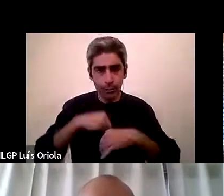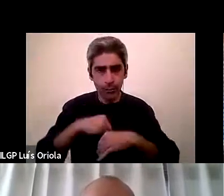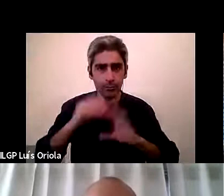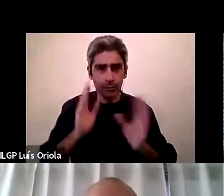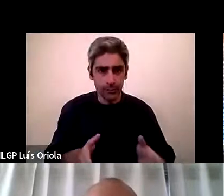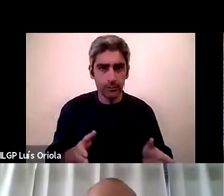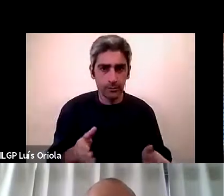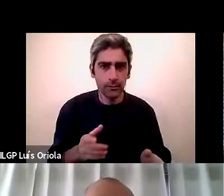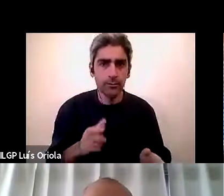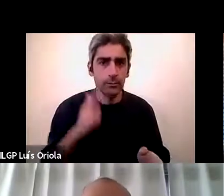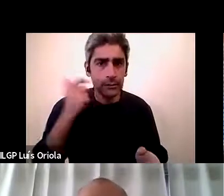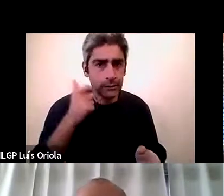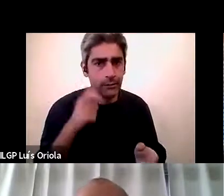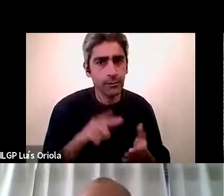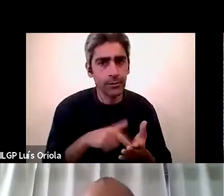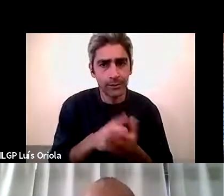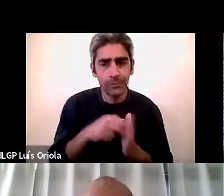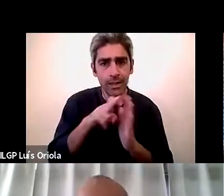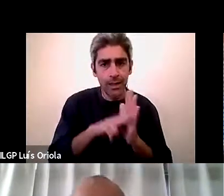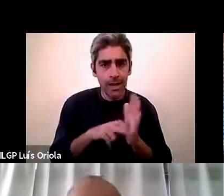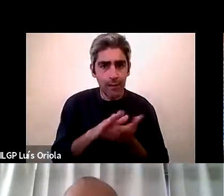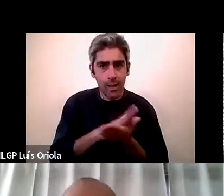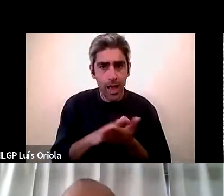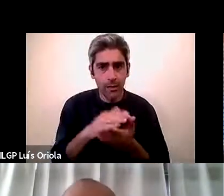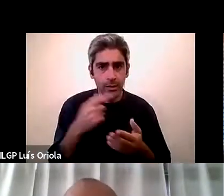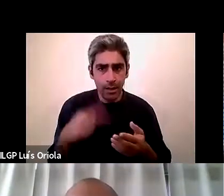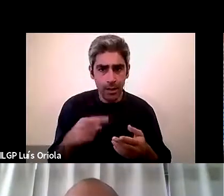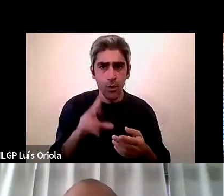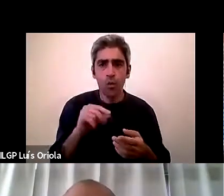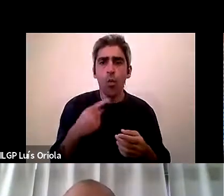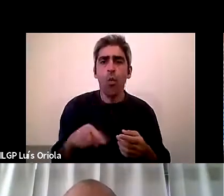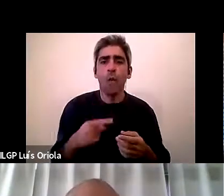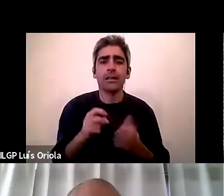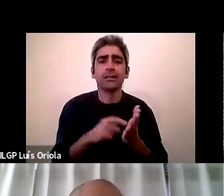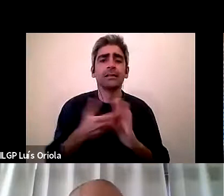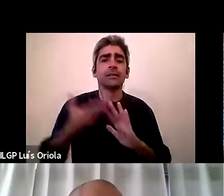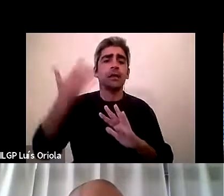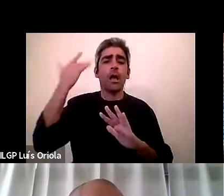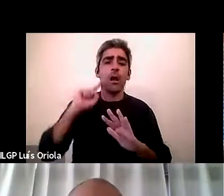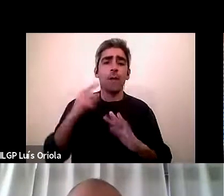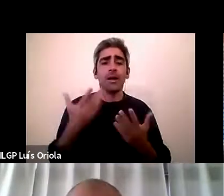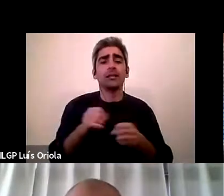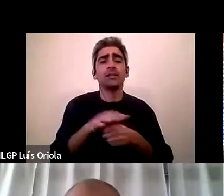sempre com base nestas regras. É verdade que nunca houve esta necessidade, mas a situação é